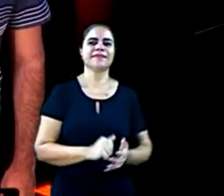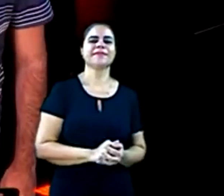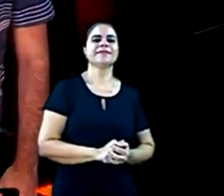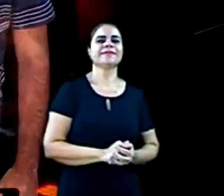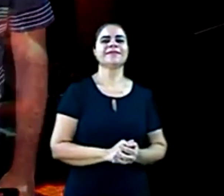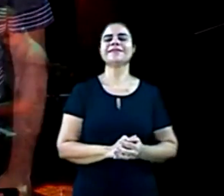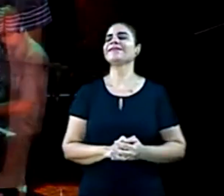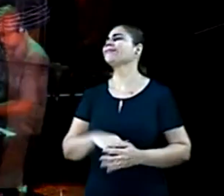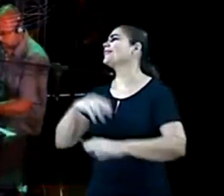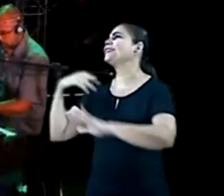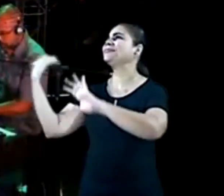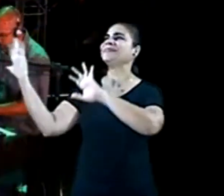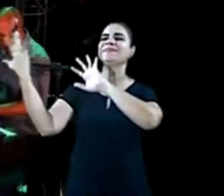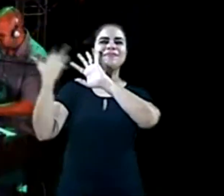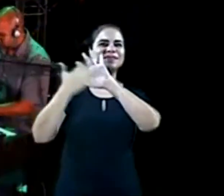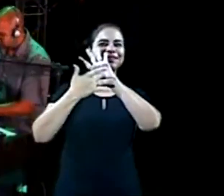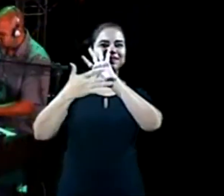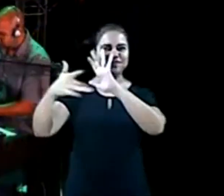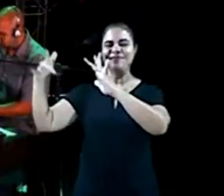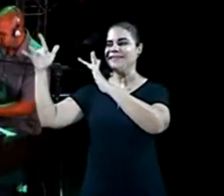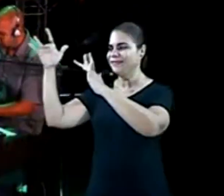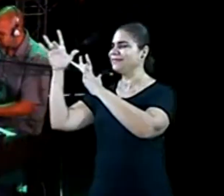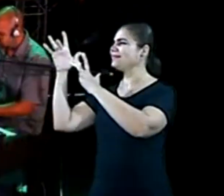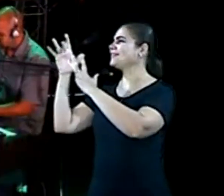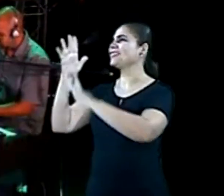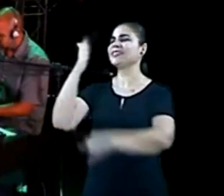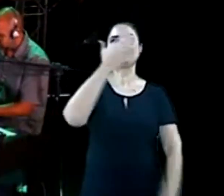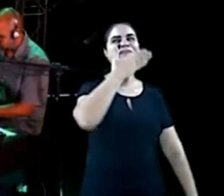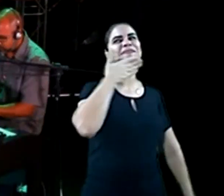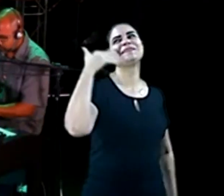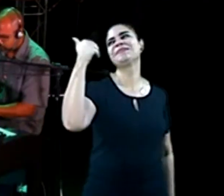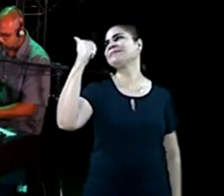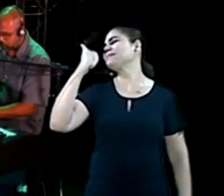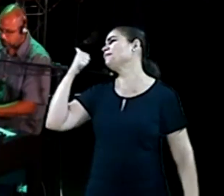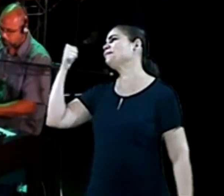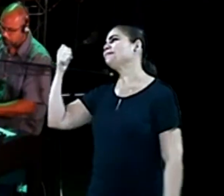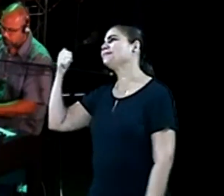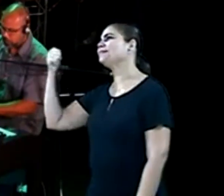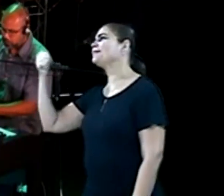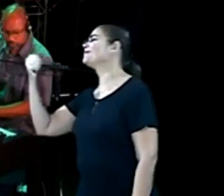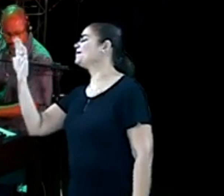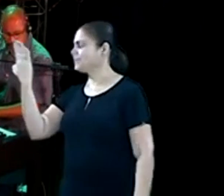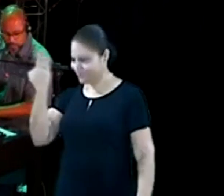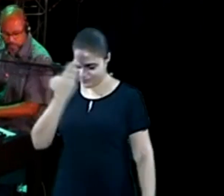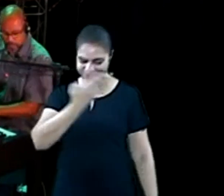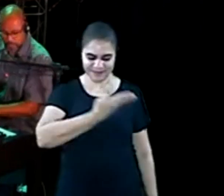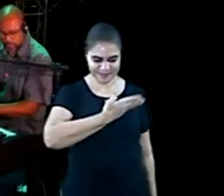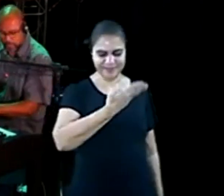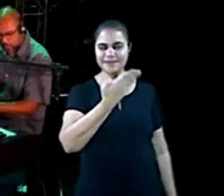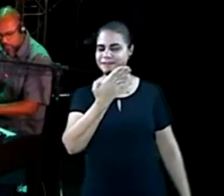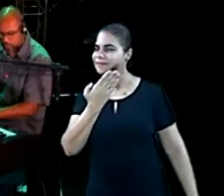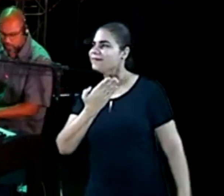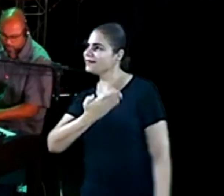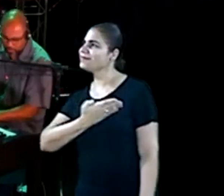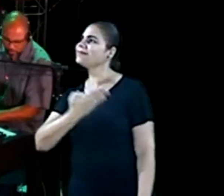perdão. Quem pode ser melhor amigo que o Senhor?